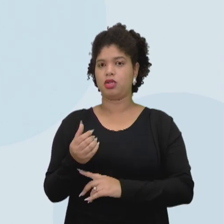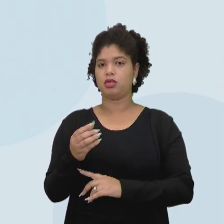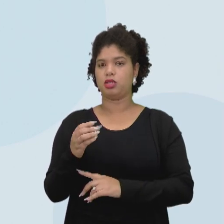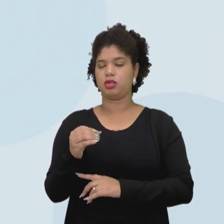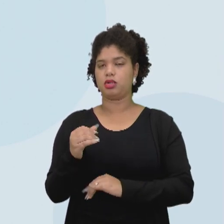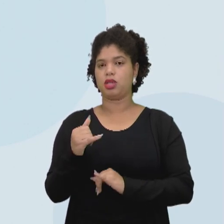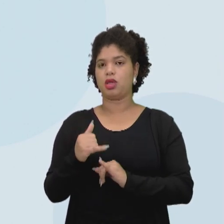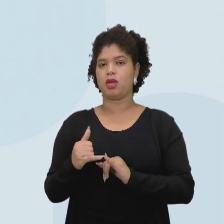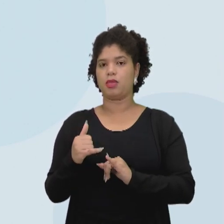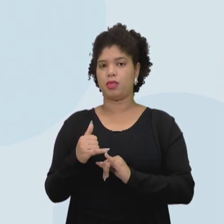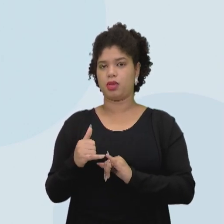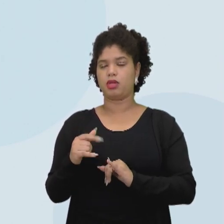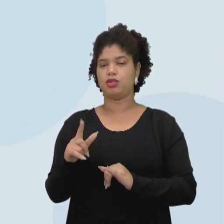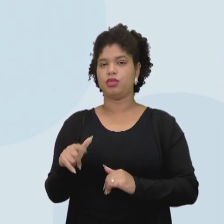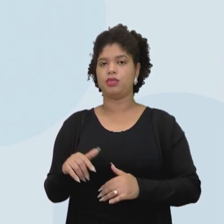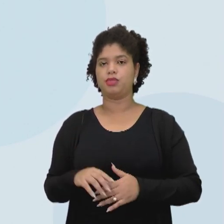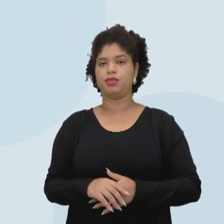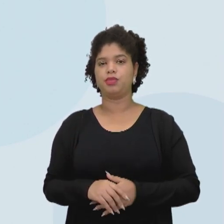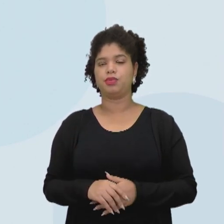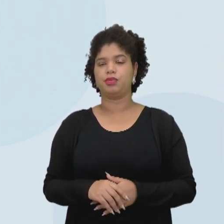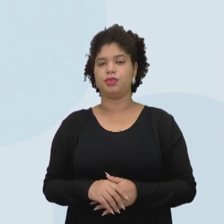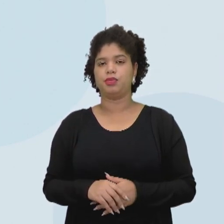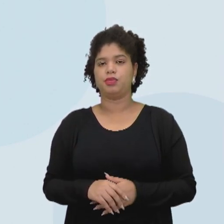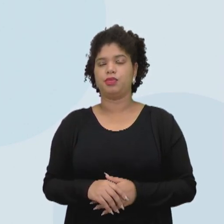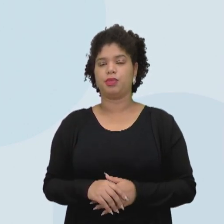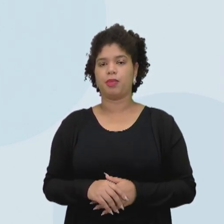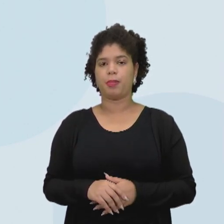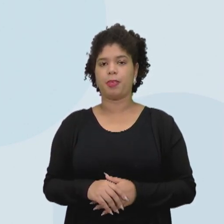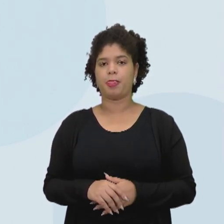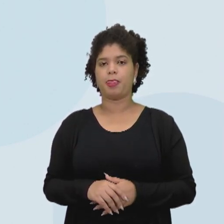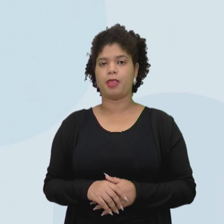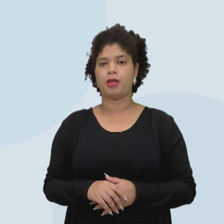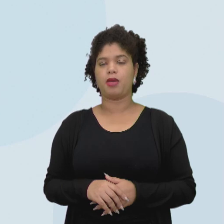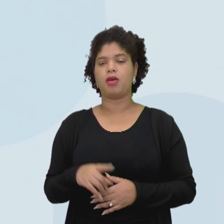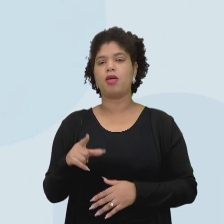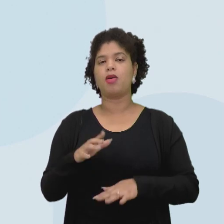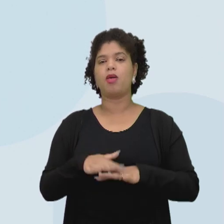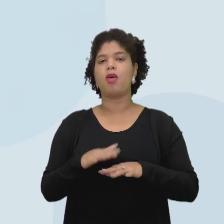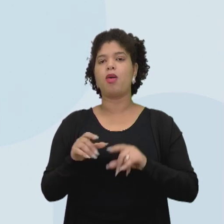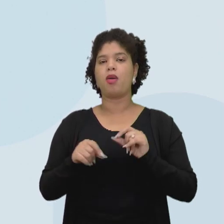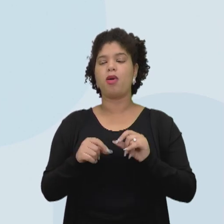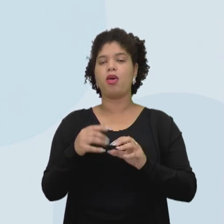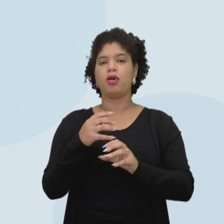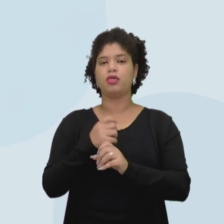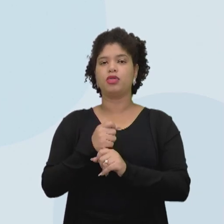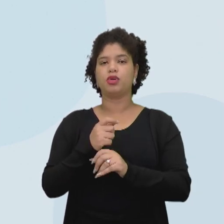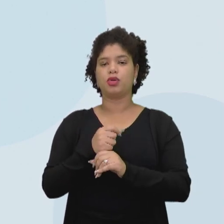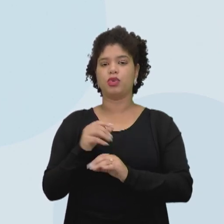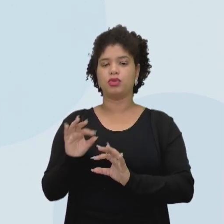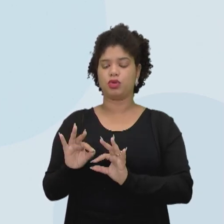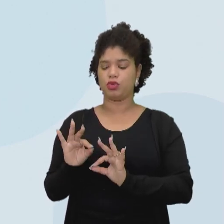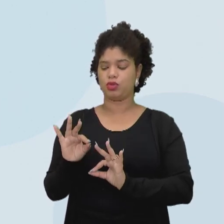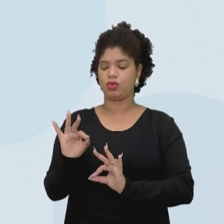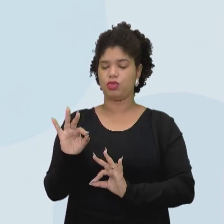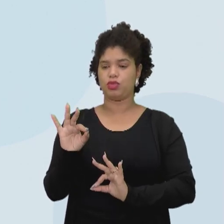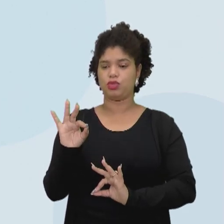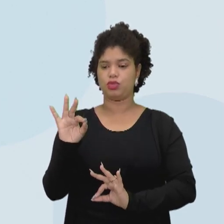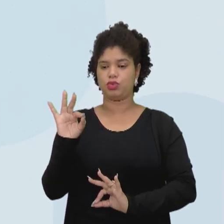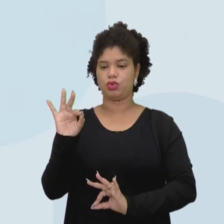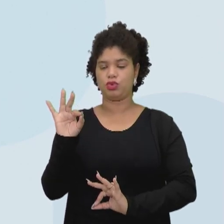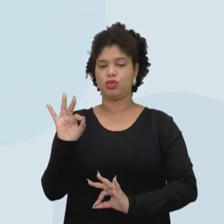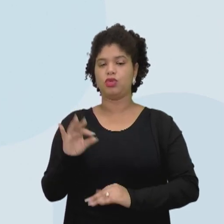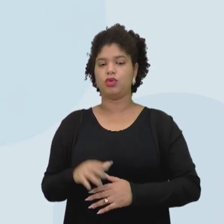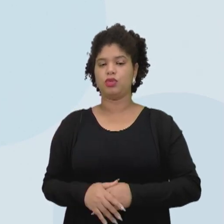vai ser metade. Tá, o raio é metade. O que você vai ter que fazer? Calcular o comprimento. Então, ó, o raio vai